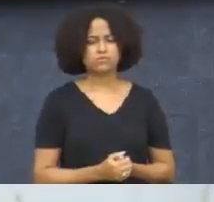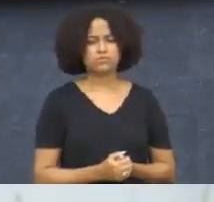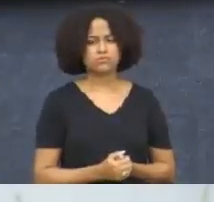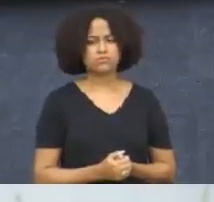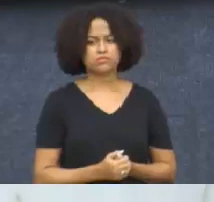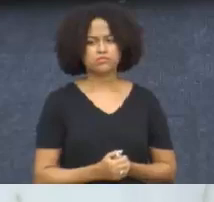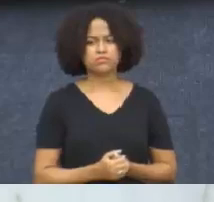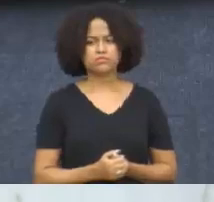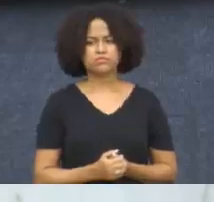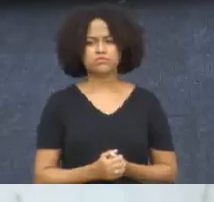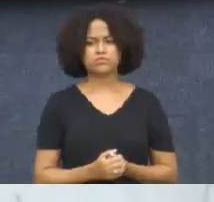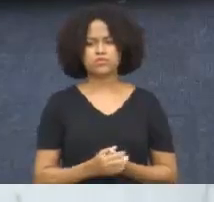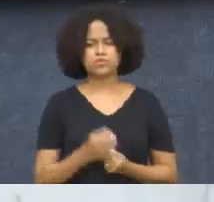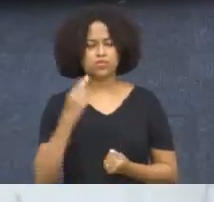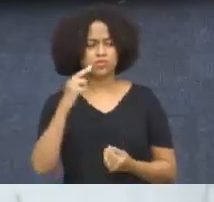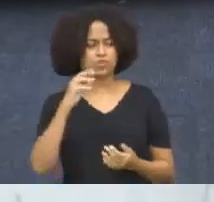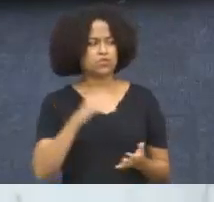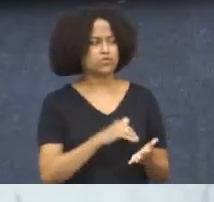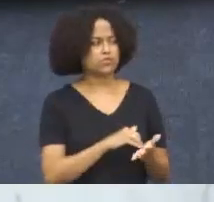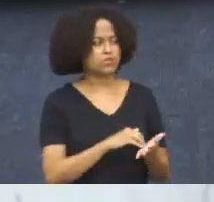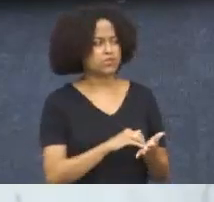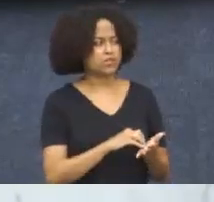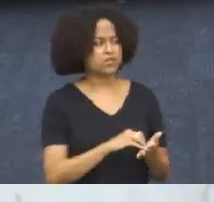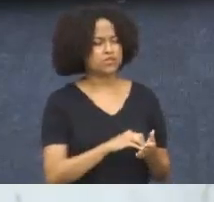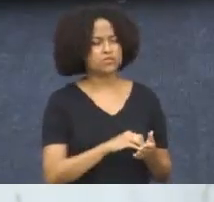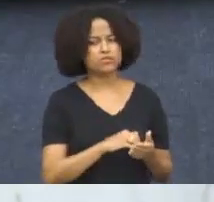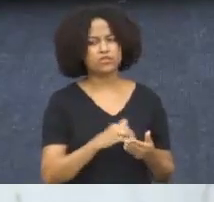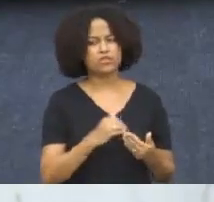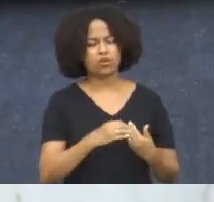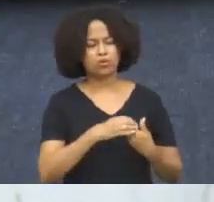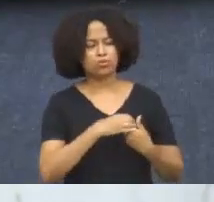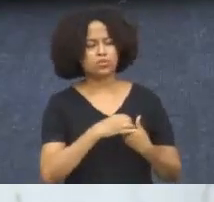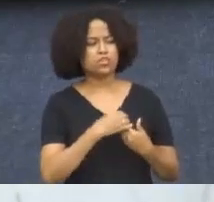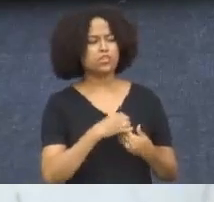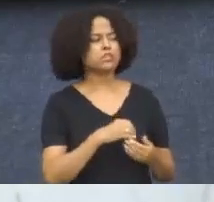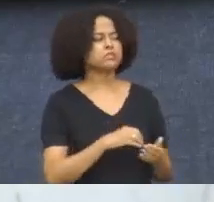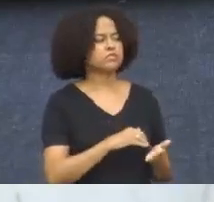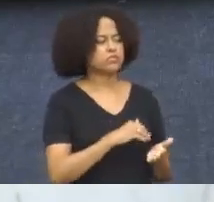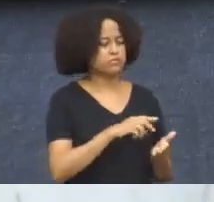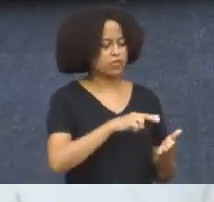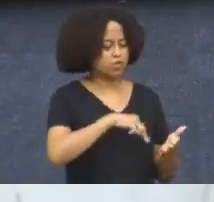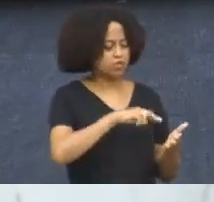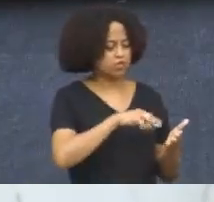Senhor secretário, conselheiro benemérito, fará a leitura do próximo item na pauta.